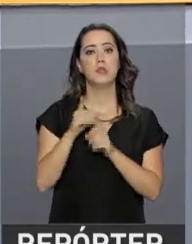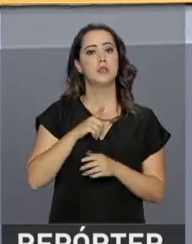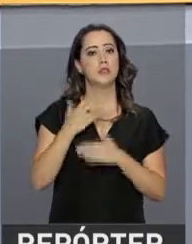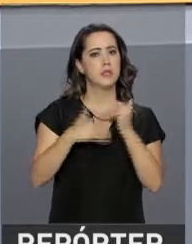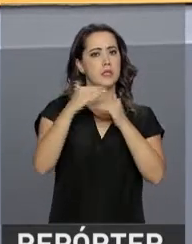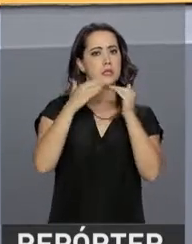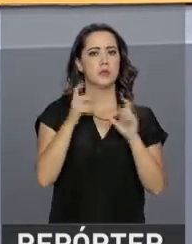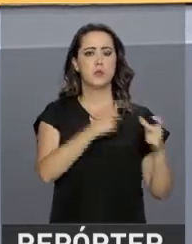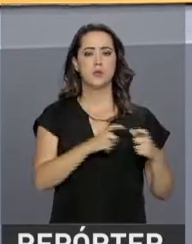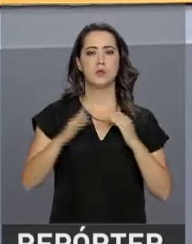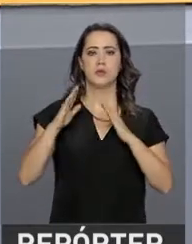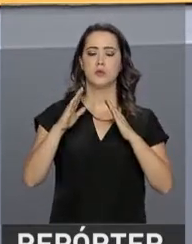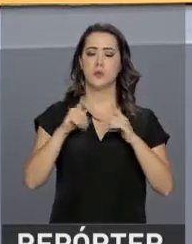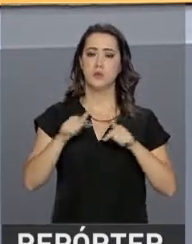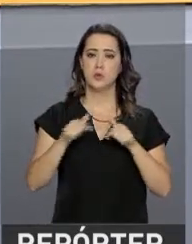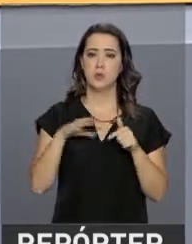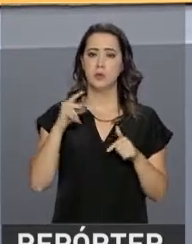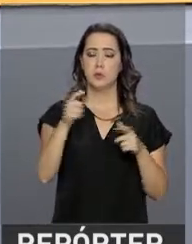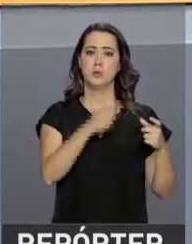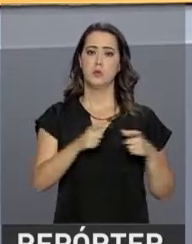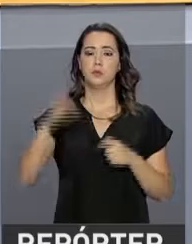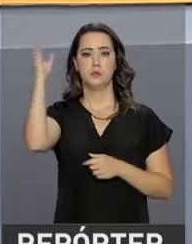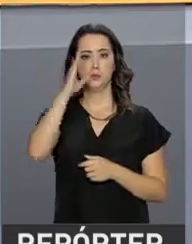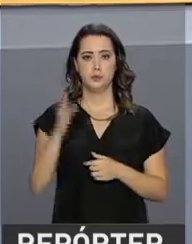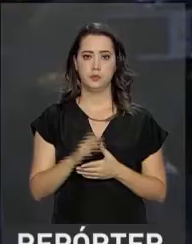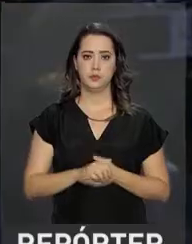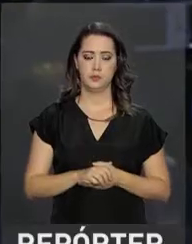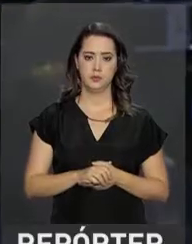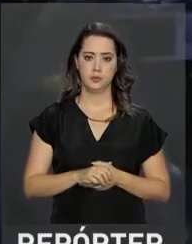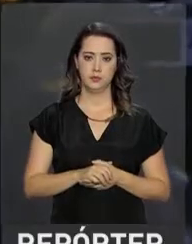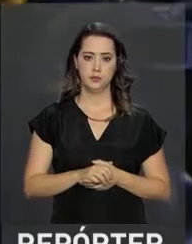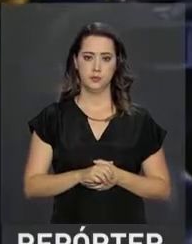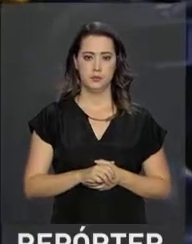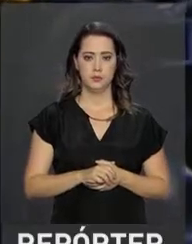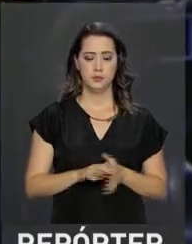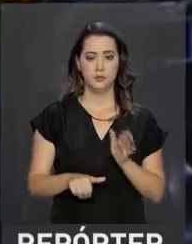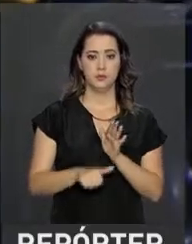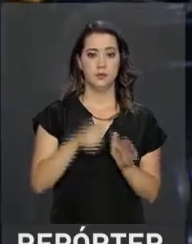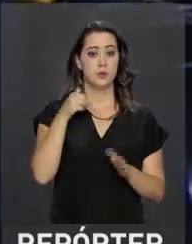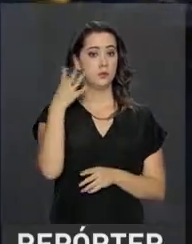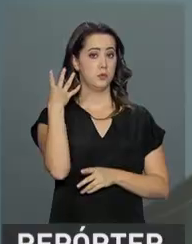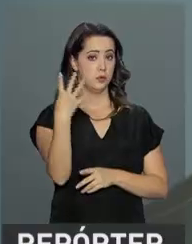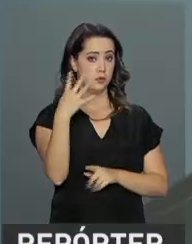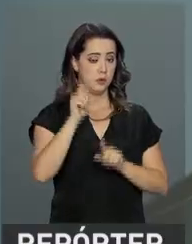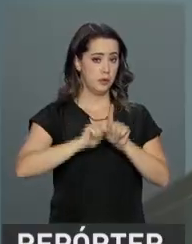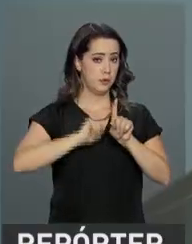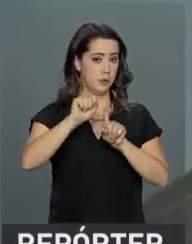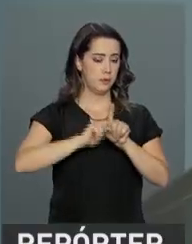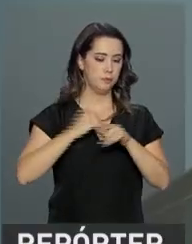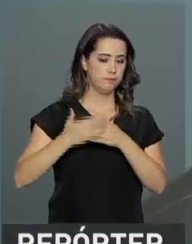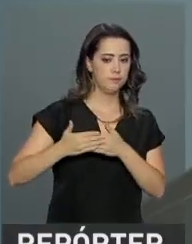Houve crescimento nos postos de trabalho em todas as regiões do Brasil. Nos primeiros 4 meses do ano, já são